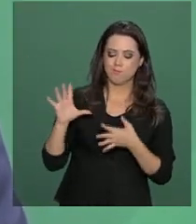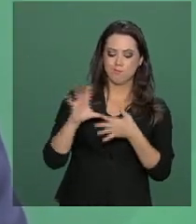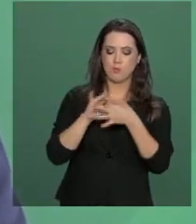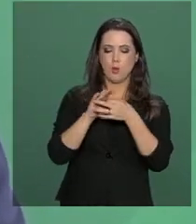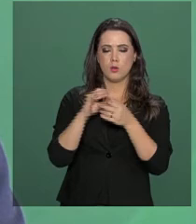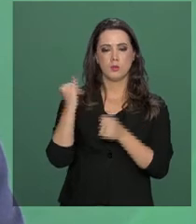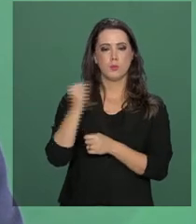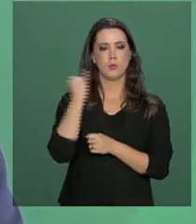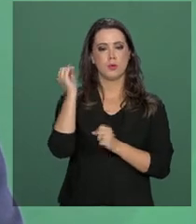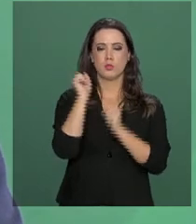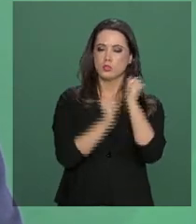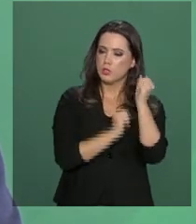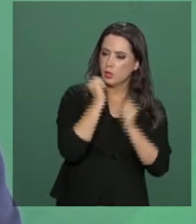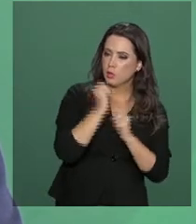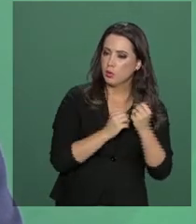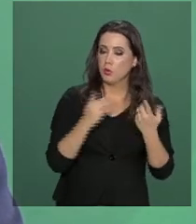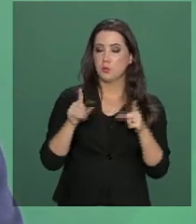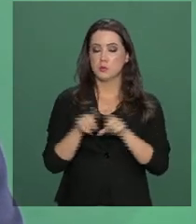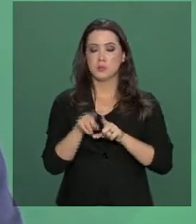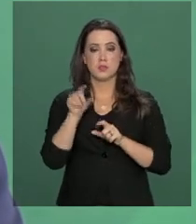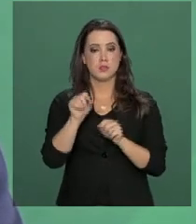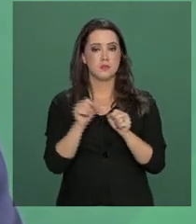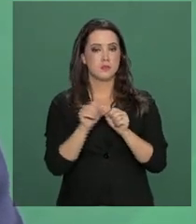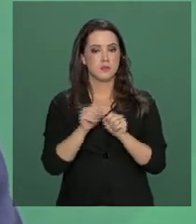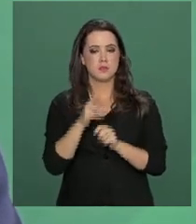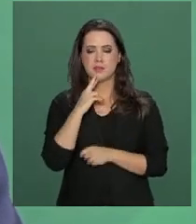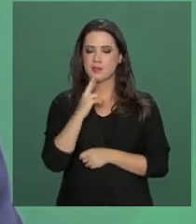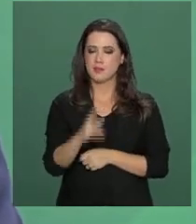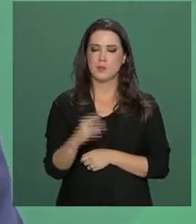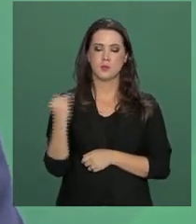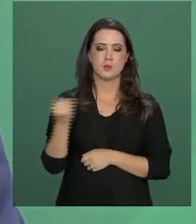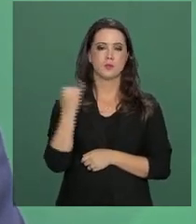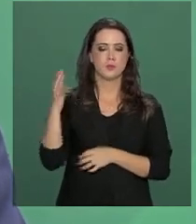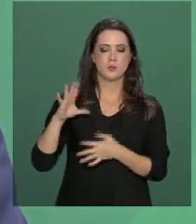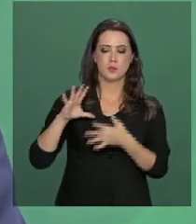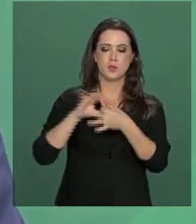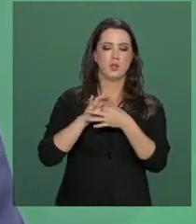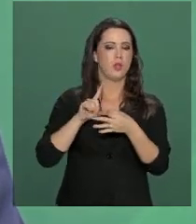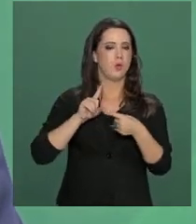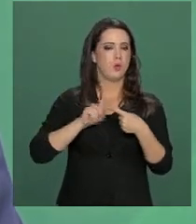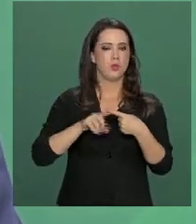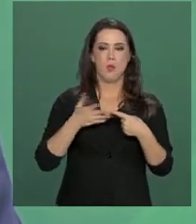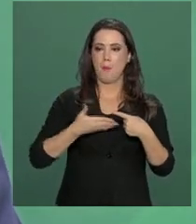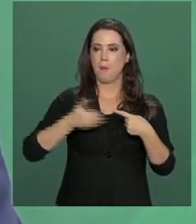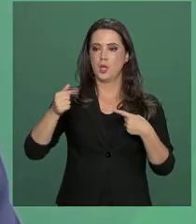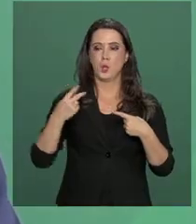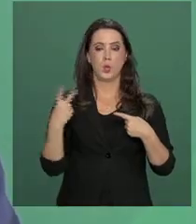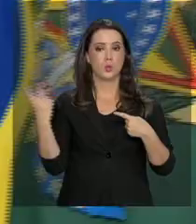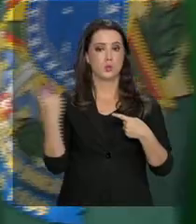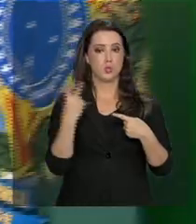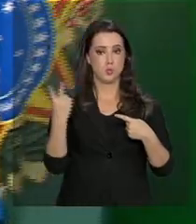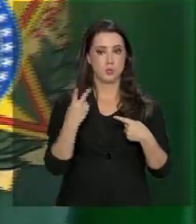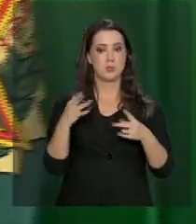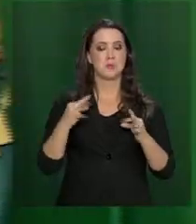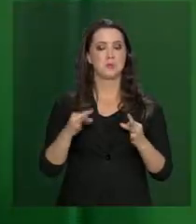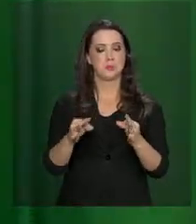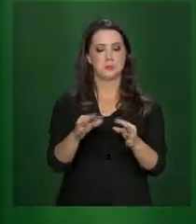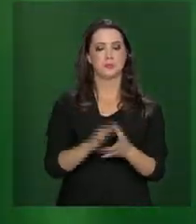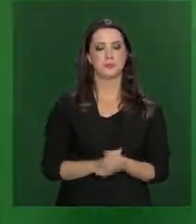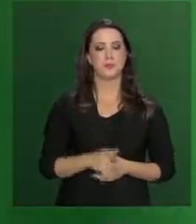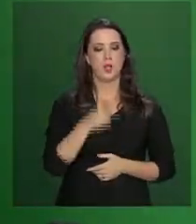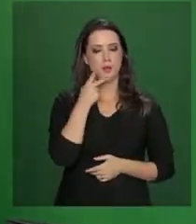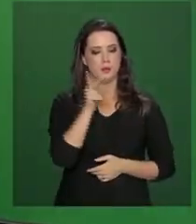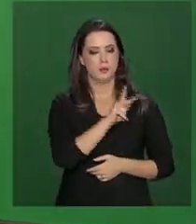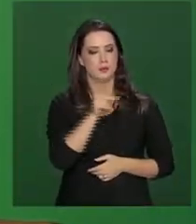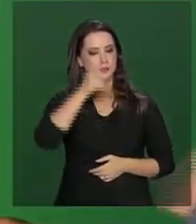na produção desta solução reúne o melhor das 2 tecnologias em discurso o